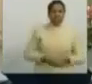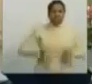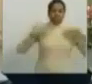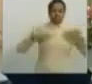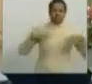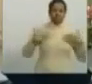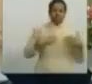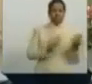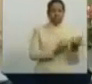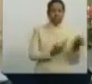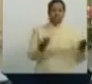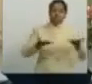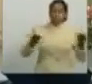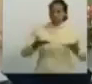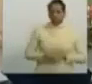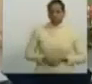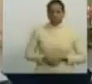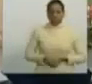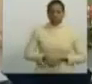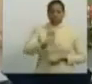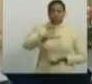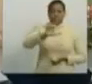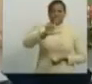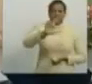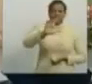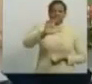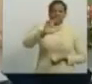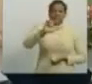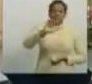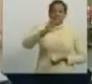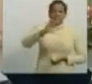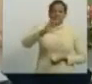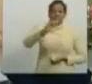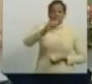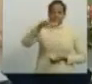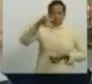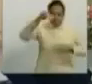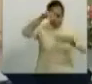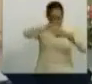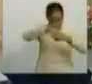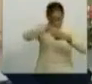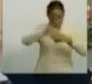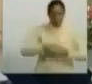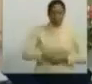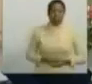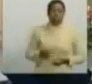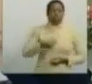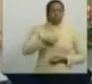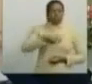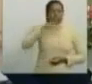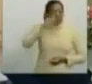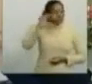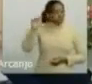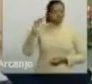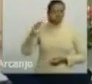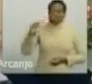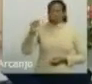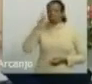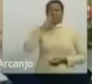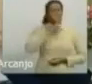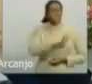Nunca vi. Tenho 44 anos de idade, nunca vi uma eleição tão agitada.